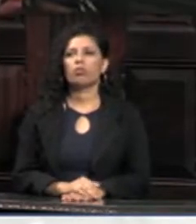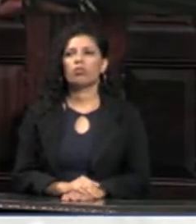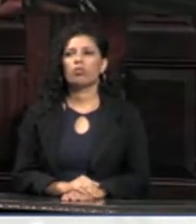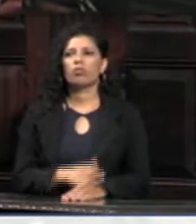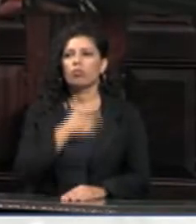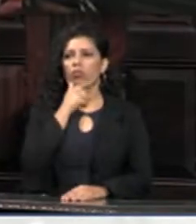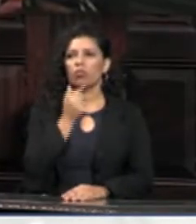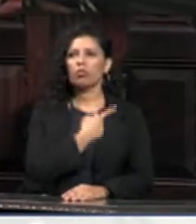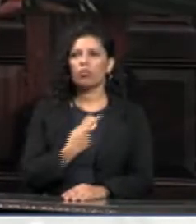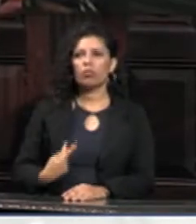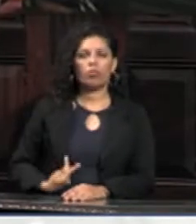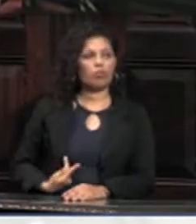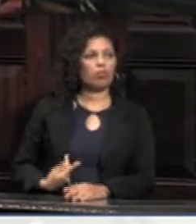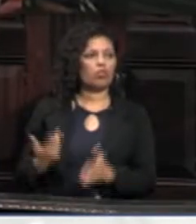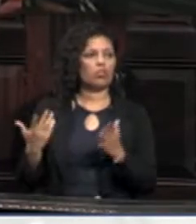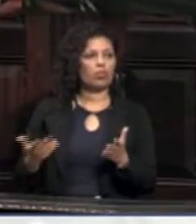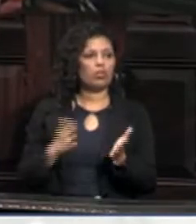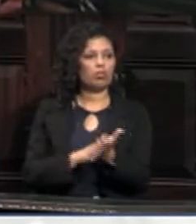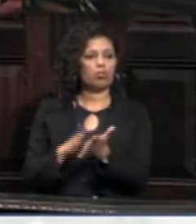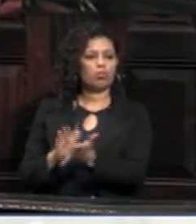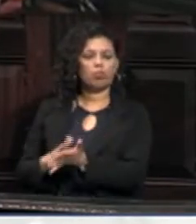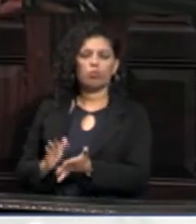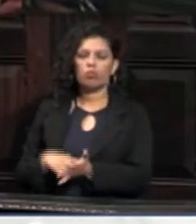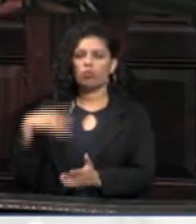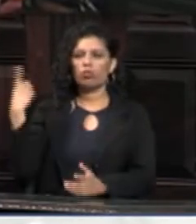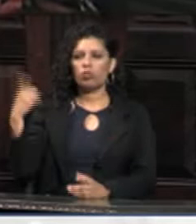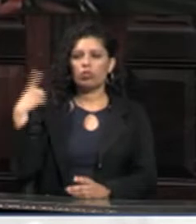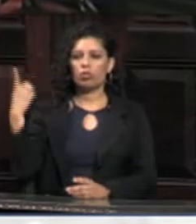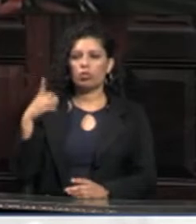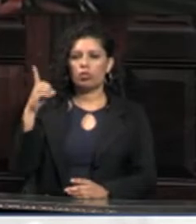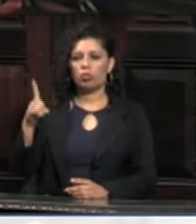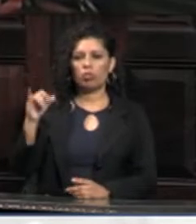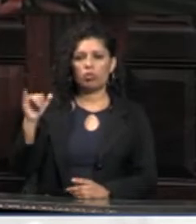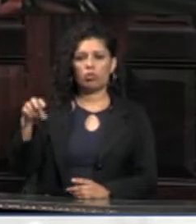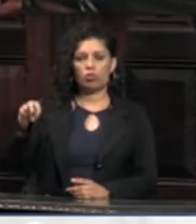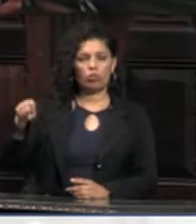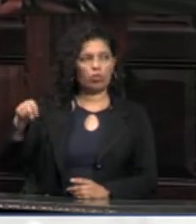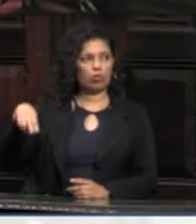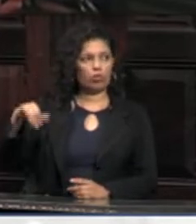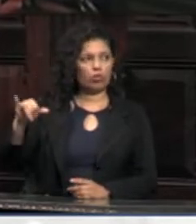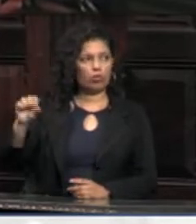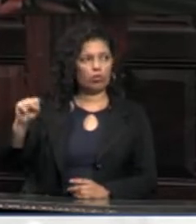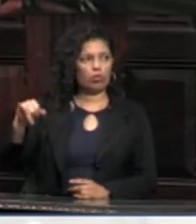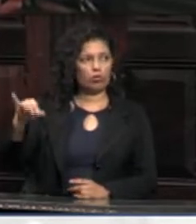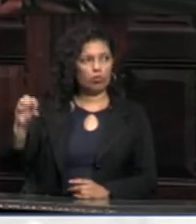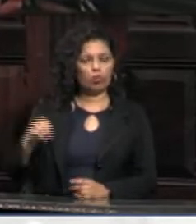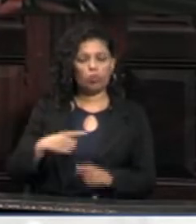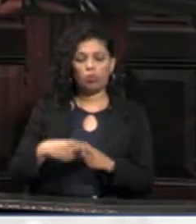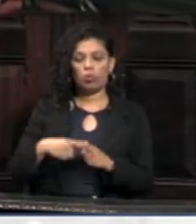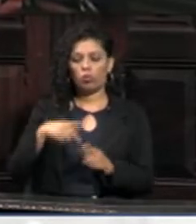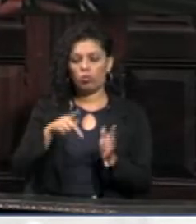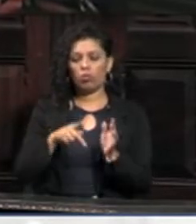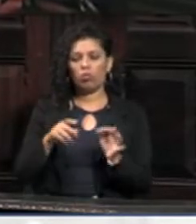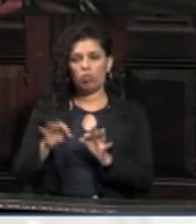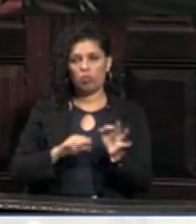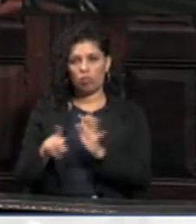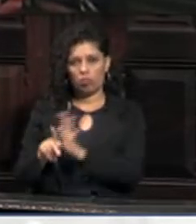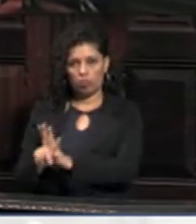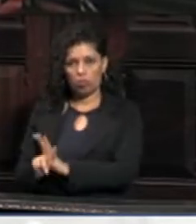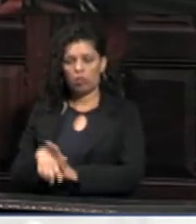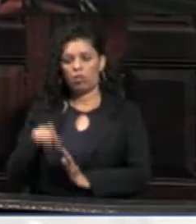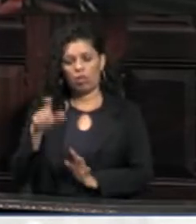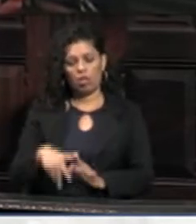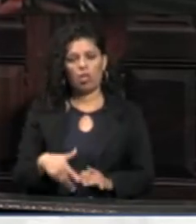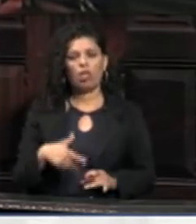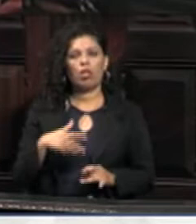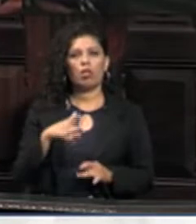Senhor presidente, queria parabenizar o nobre deputado Dionísio Lins, que o projeto, na verdade, tem uma intenção de